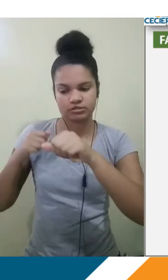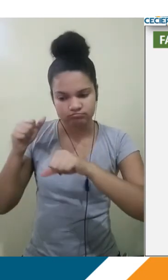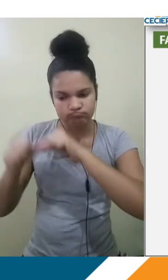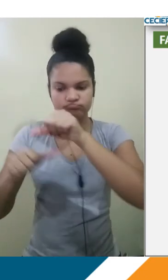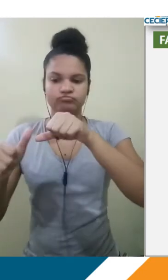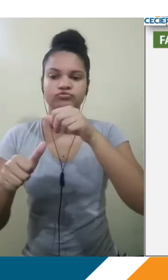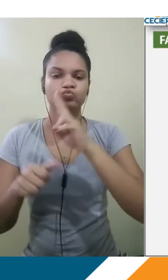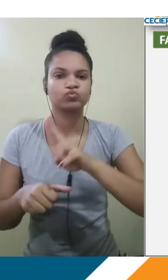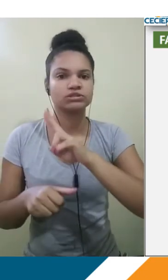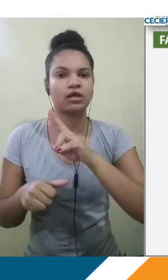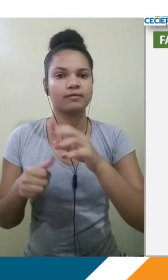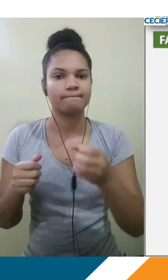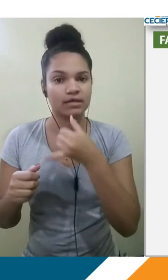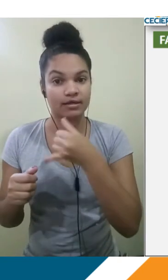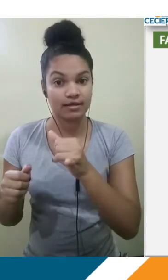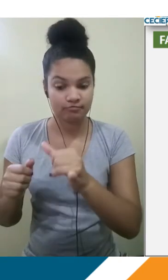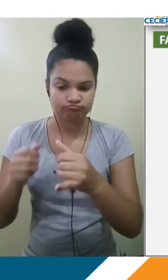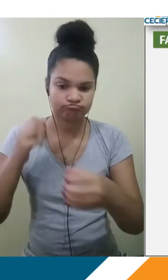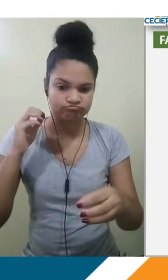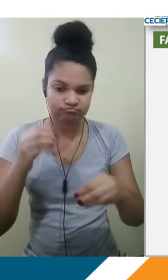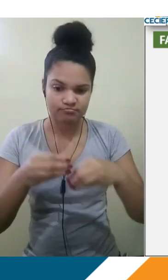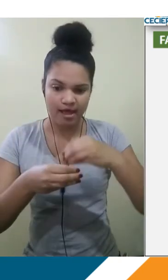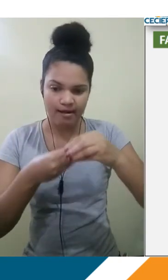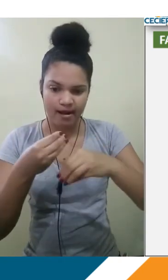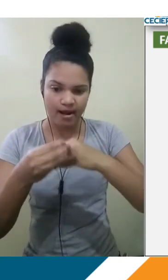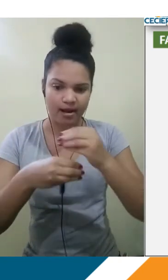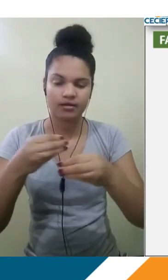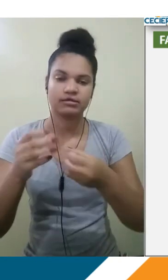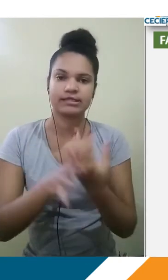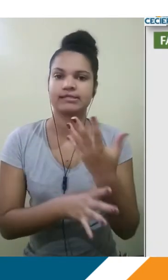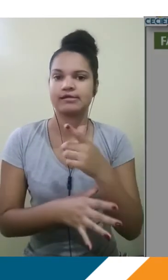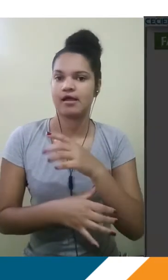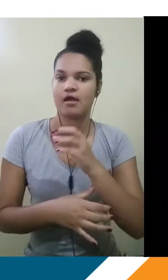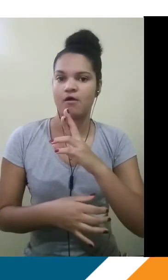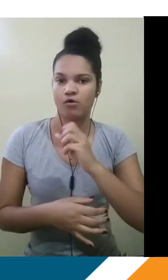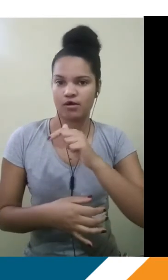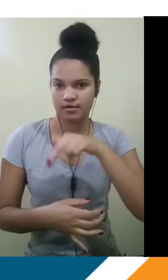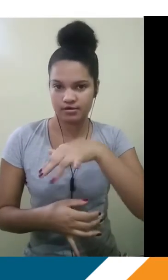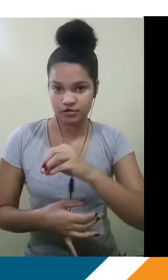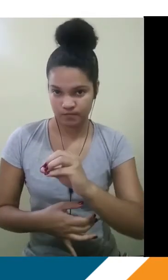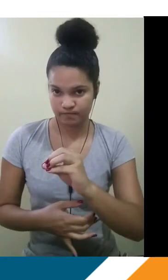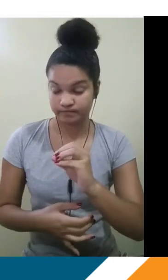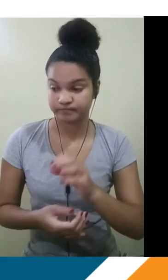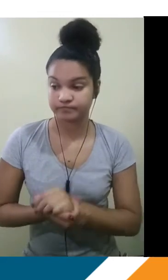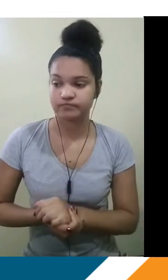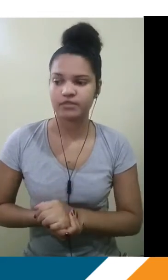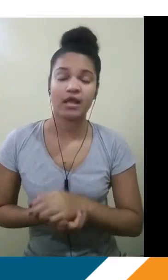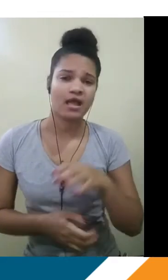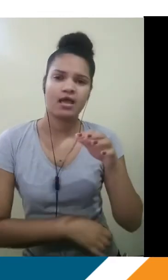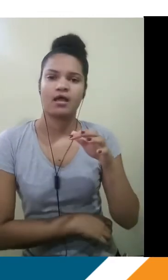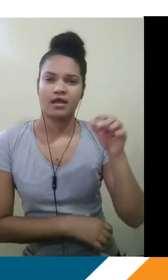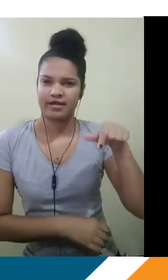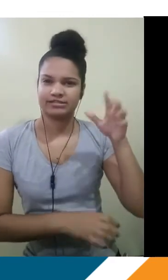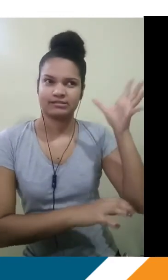as reações aconteçam e a matéria orgânica seja construída. A fotossíntese tem grande